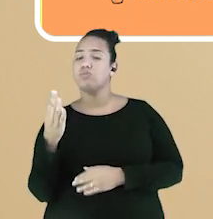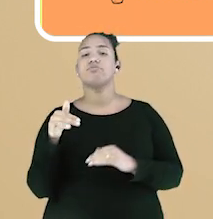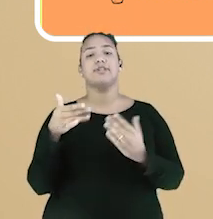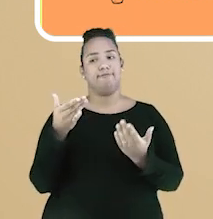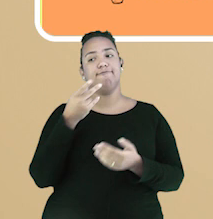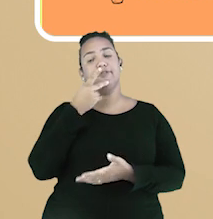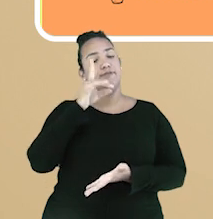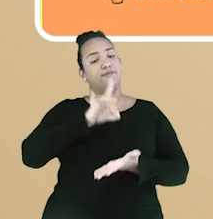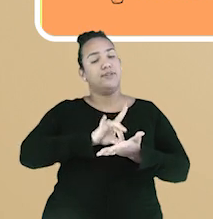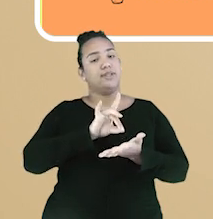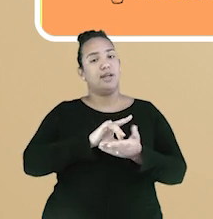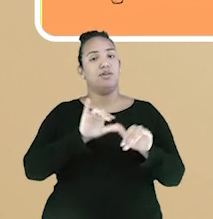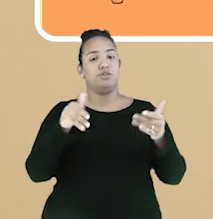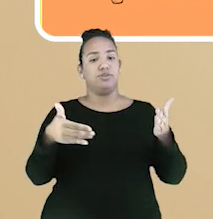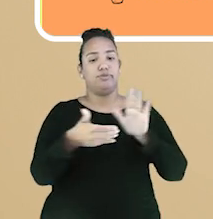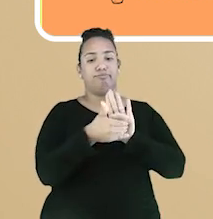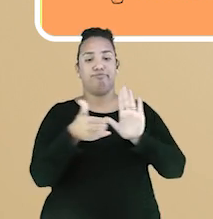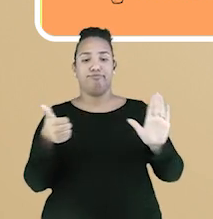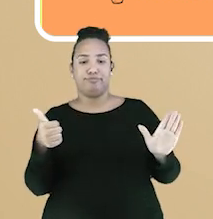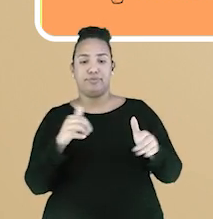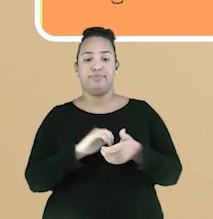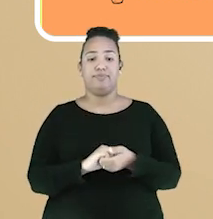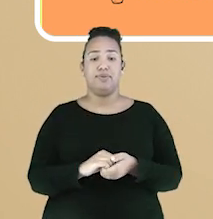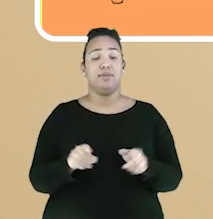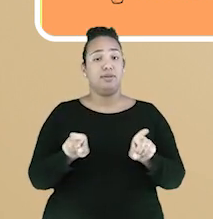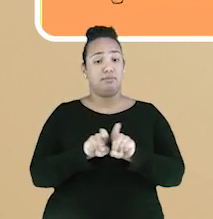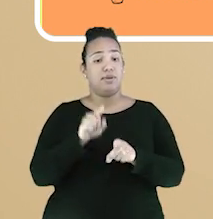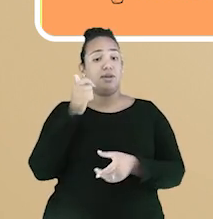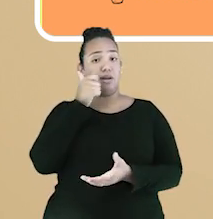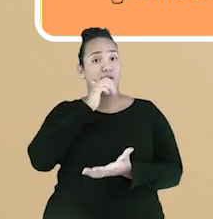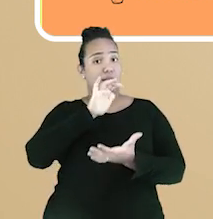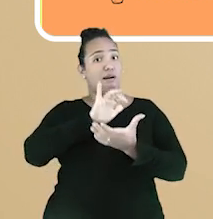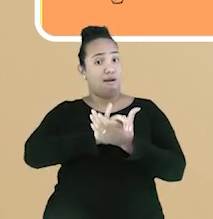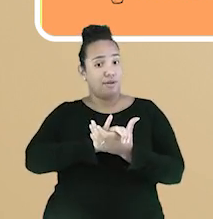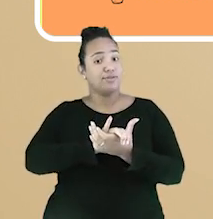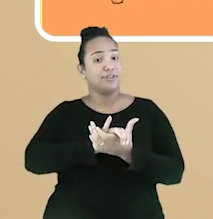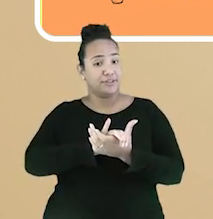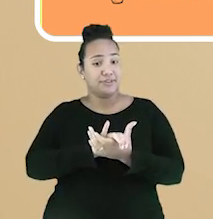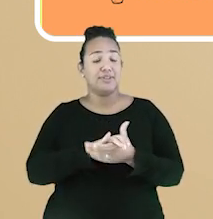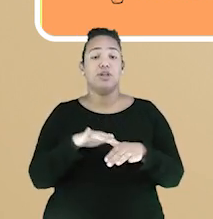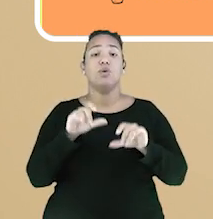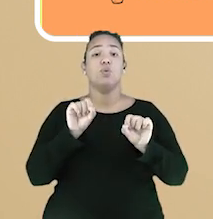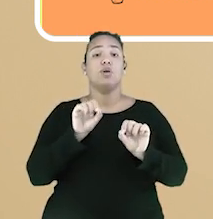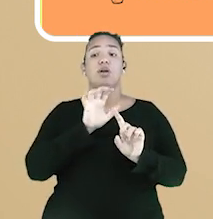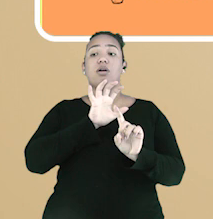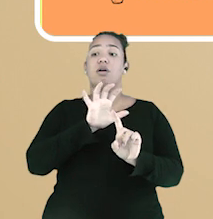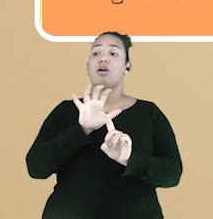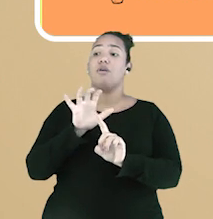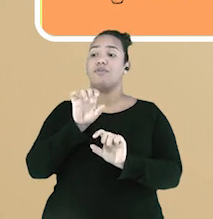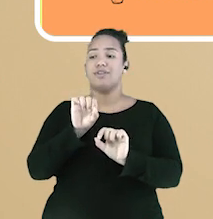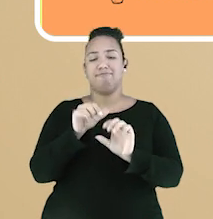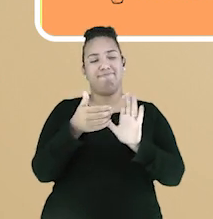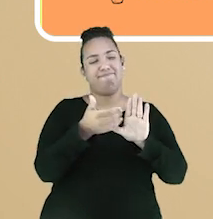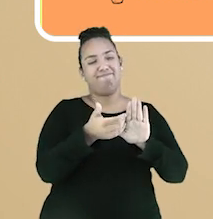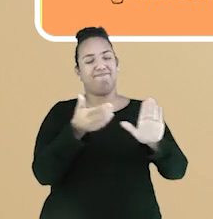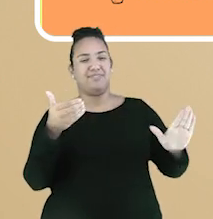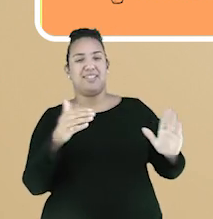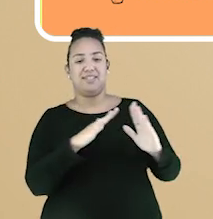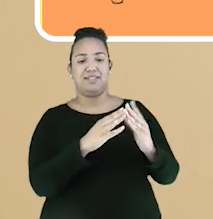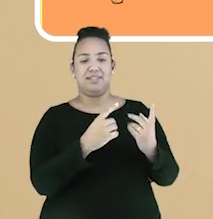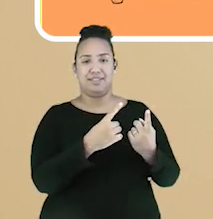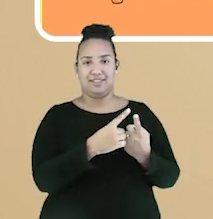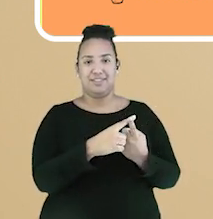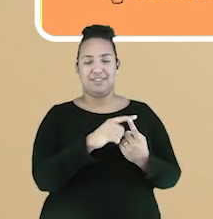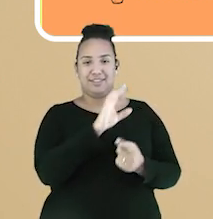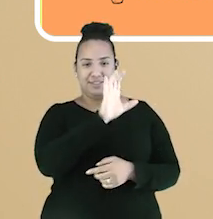Isso fez ser banido do Sacro Império Germânico. Casou-se com a ex-freira, o que incentivou outros religiosos a romperem o